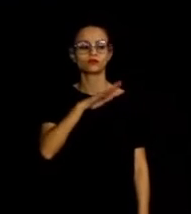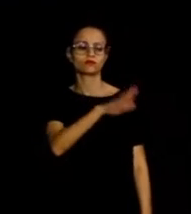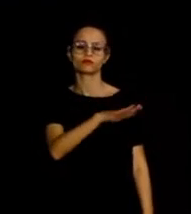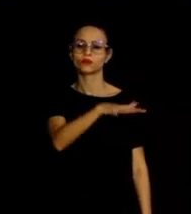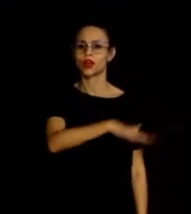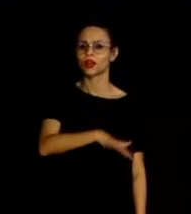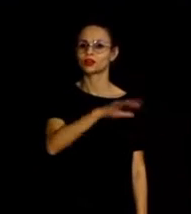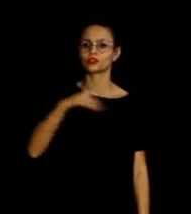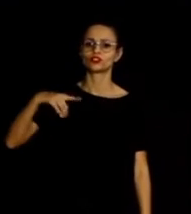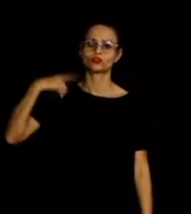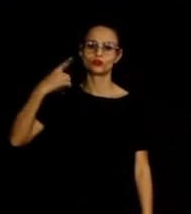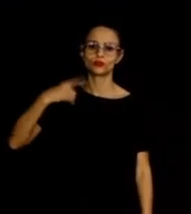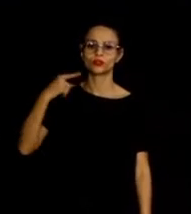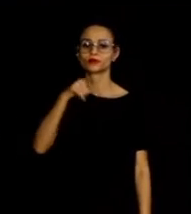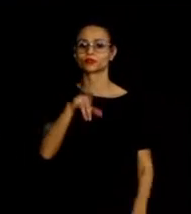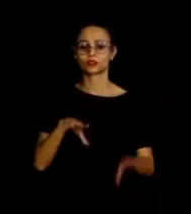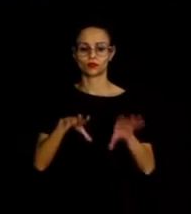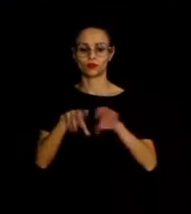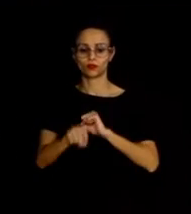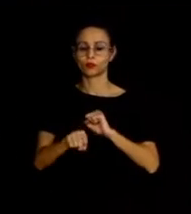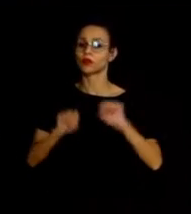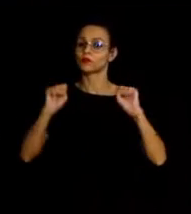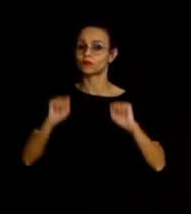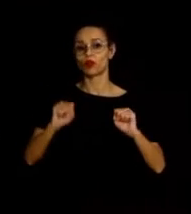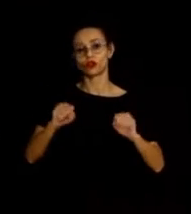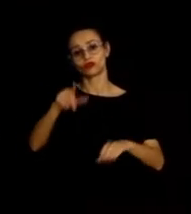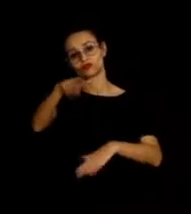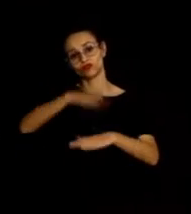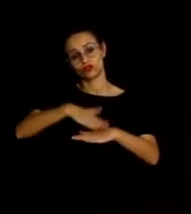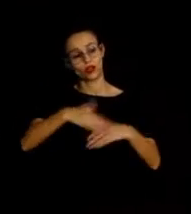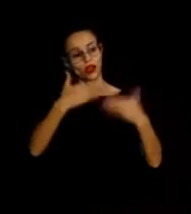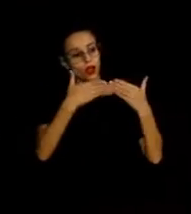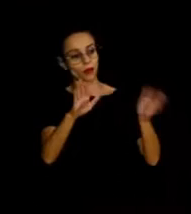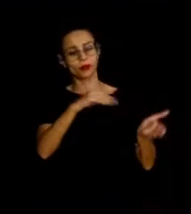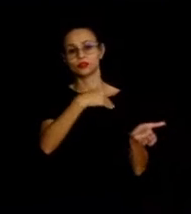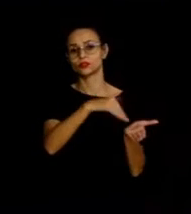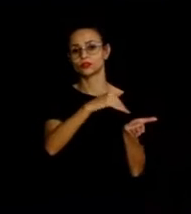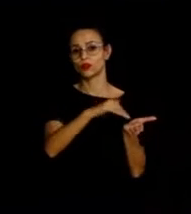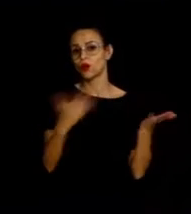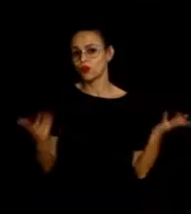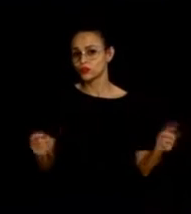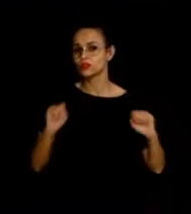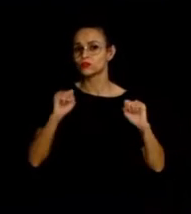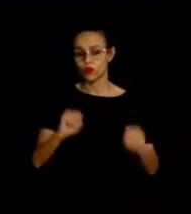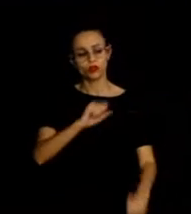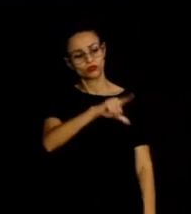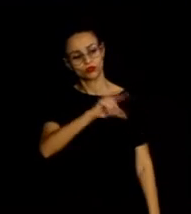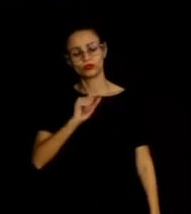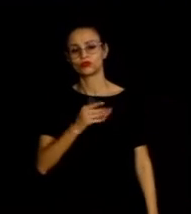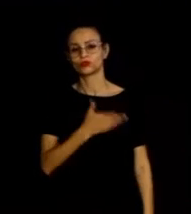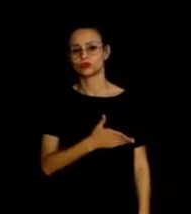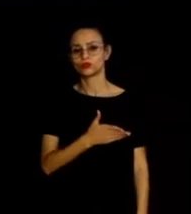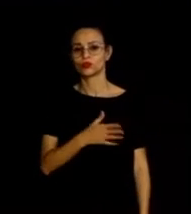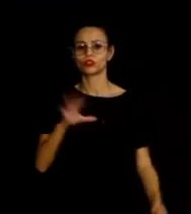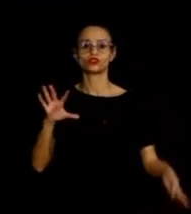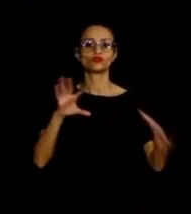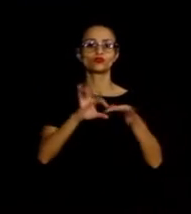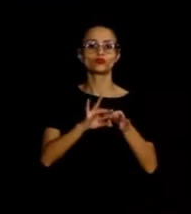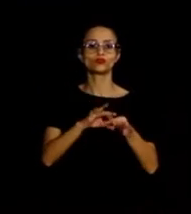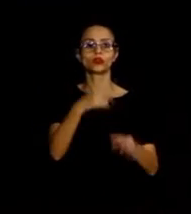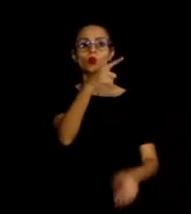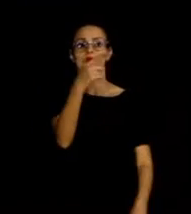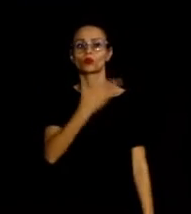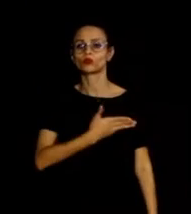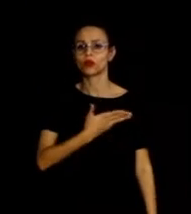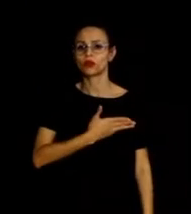advocacia Então você sai daqui você pode abrir o escritório você pode optar por se juntar